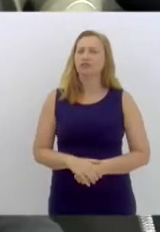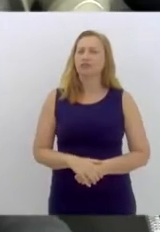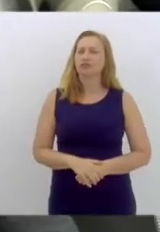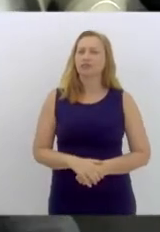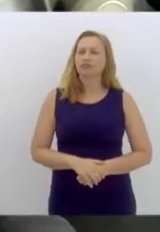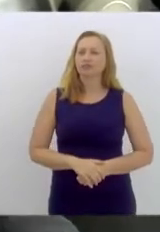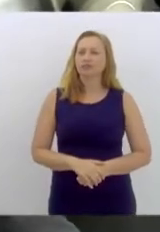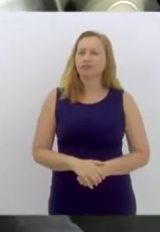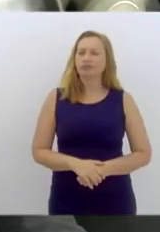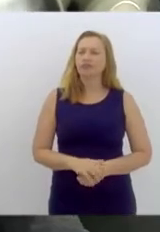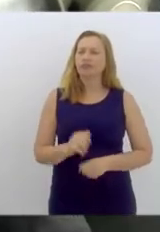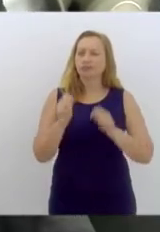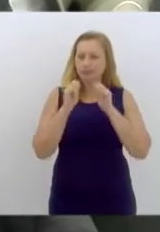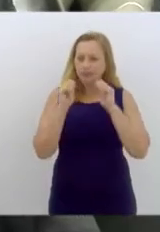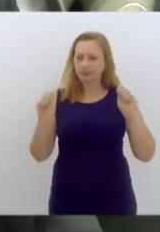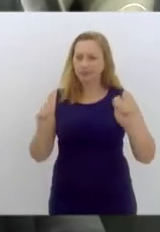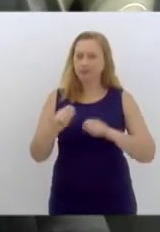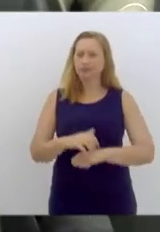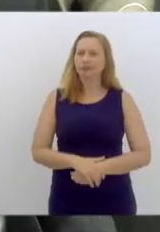é assessor.